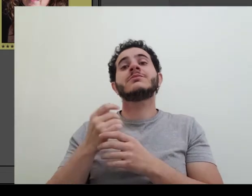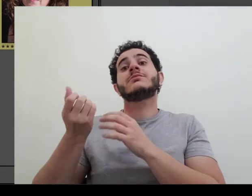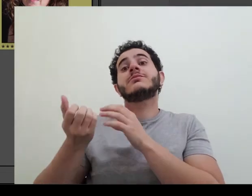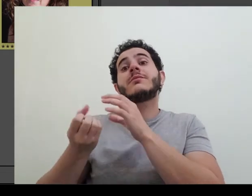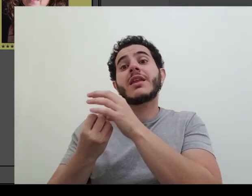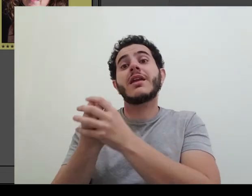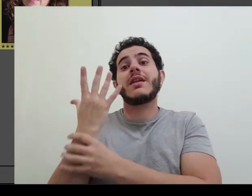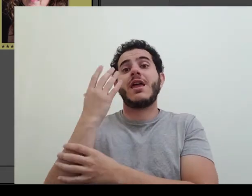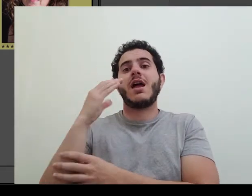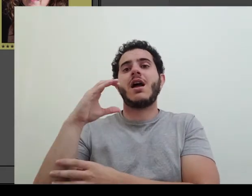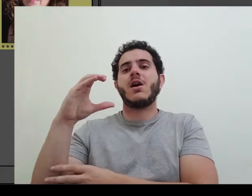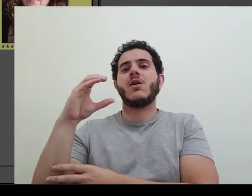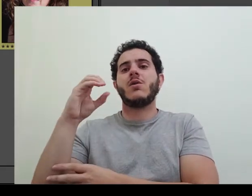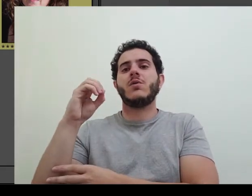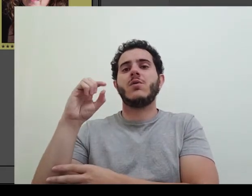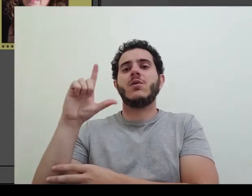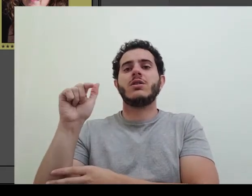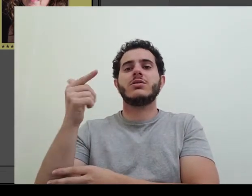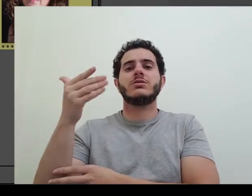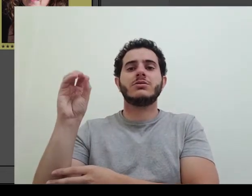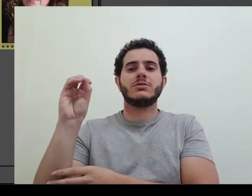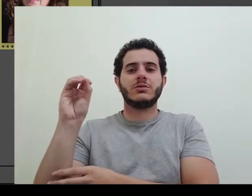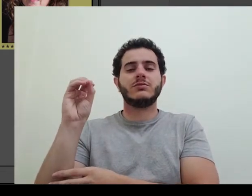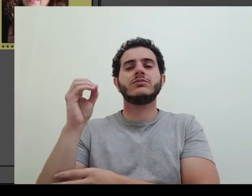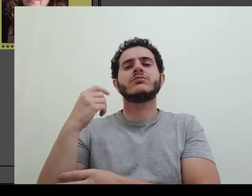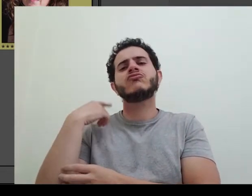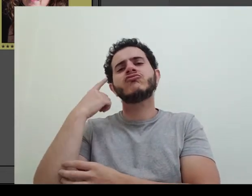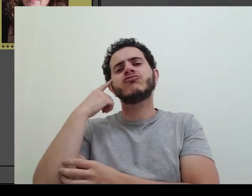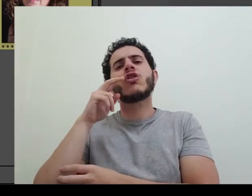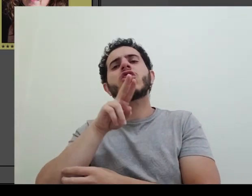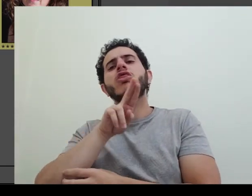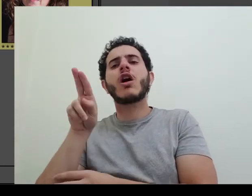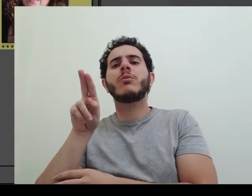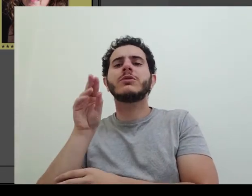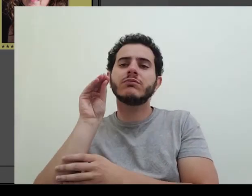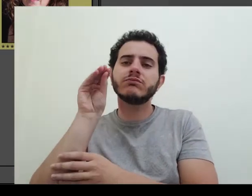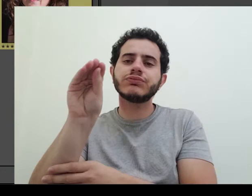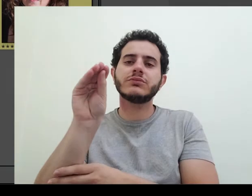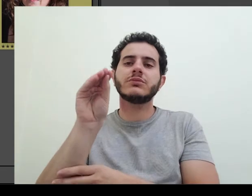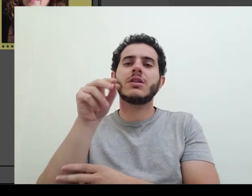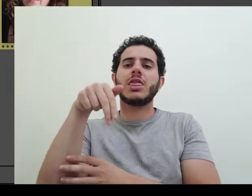ó, criar coleção. Então eu vou criar uma coleção que eu vou chamar de natureza.